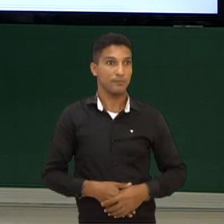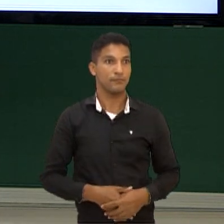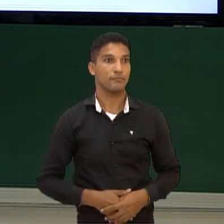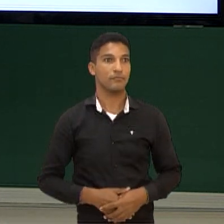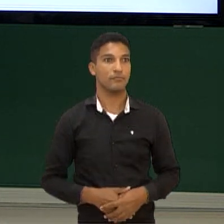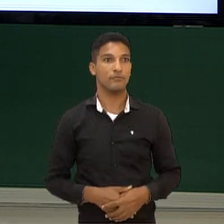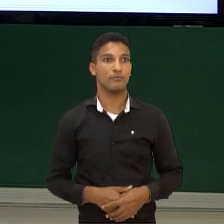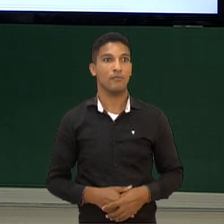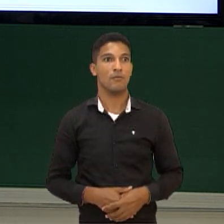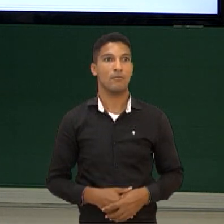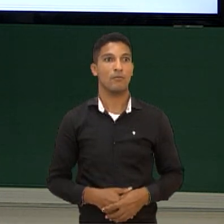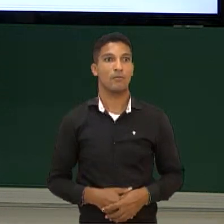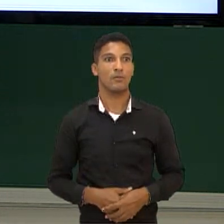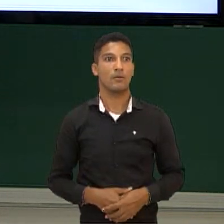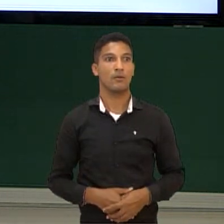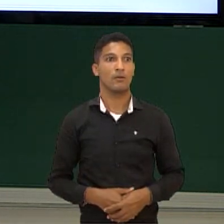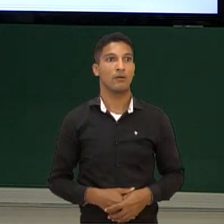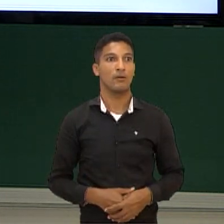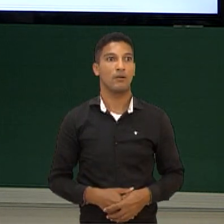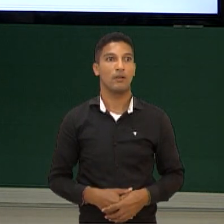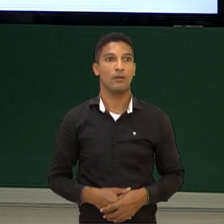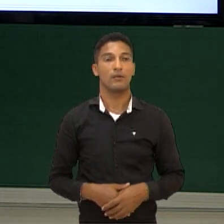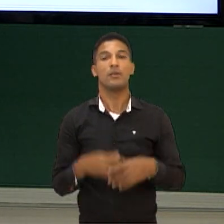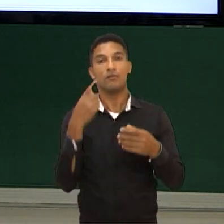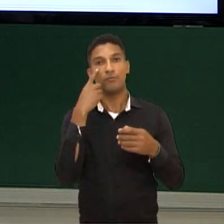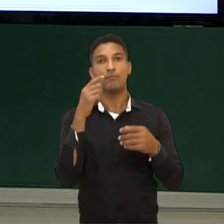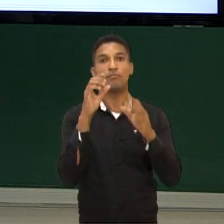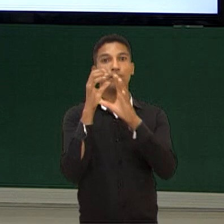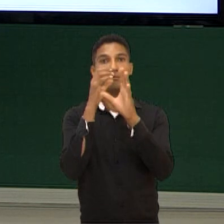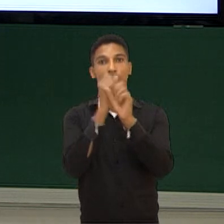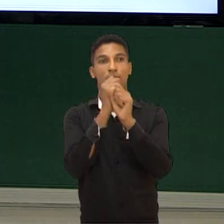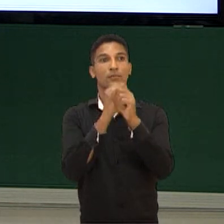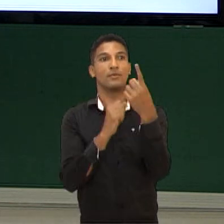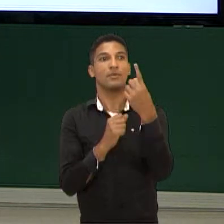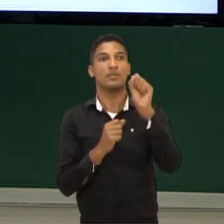8x, 18x. Que é igual a